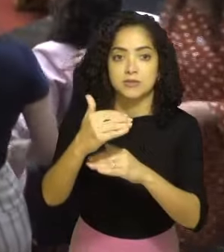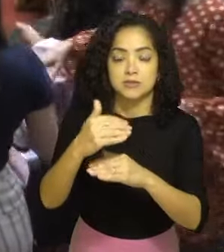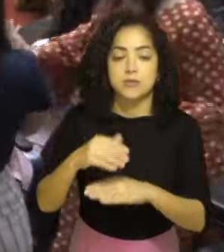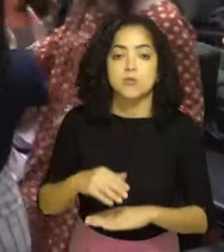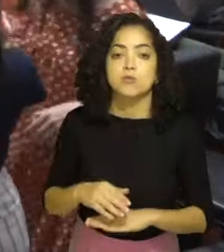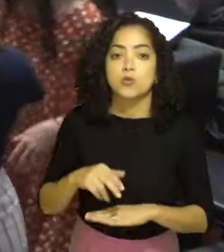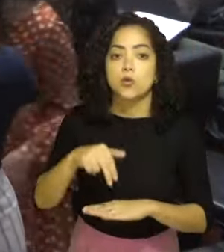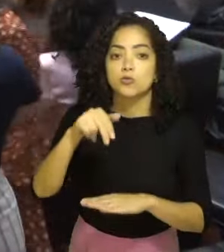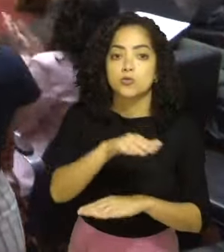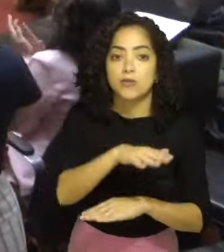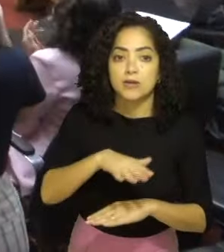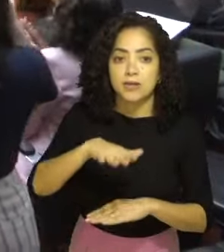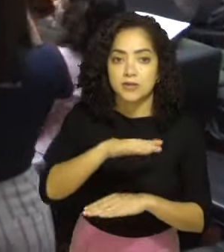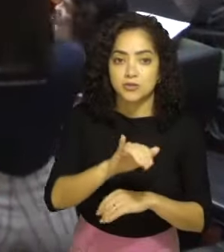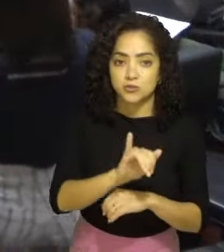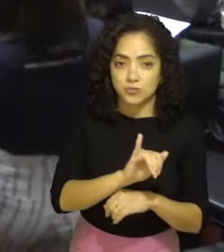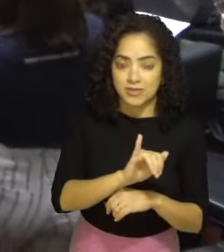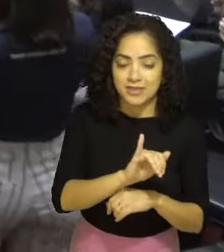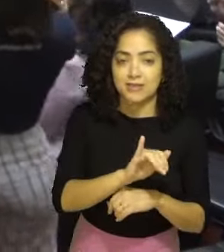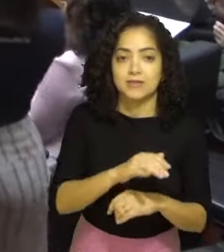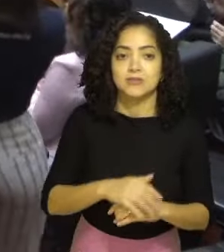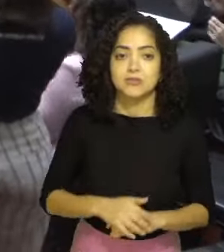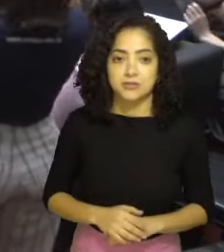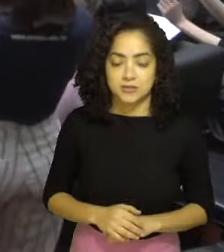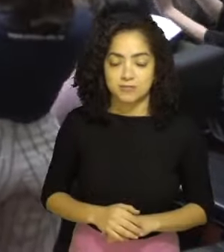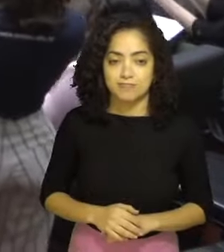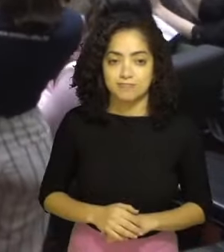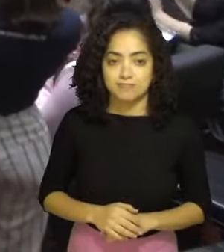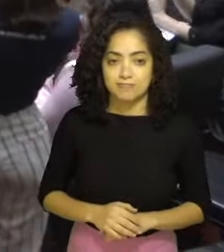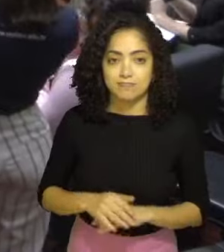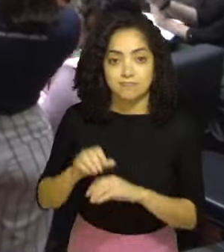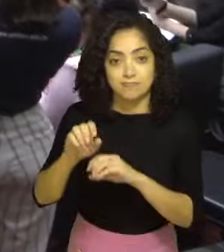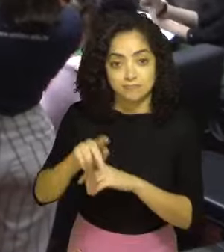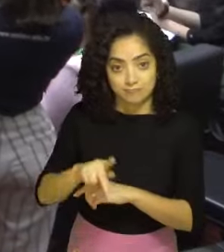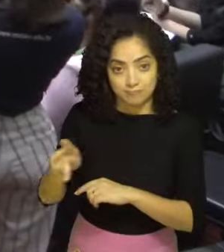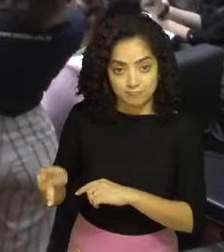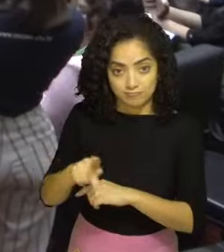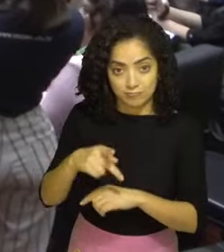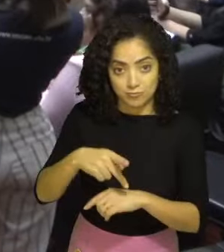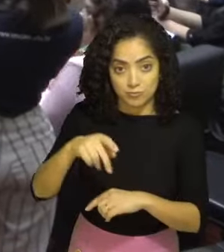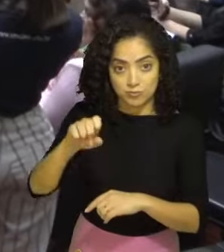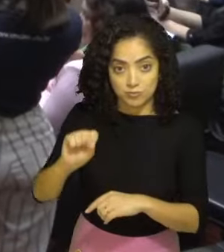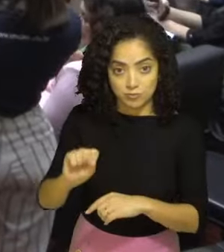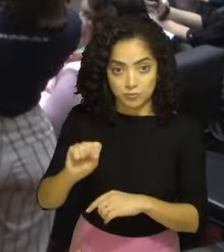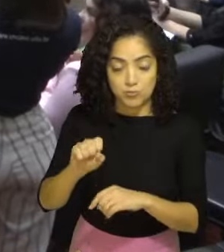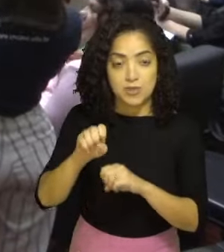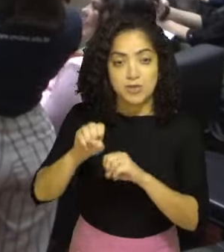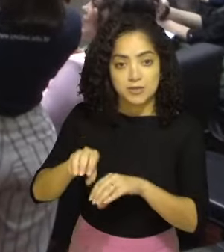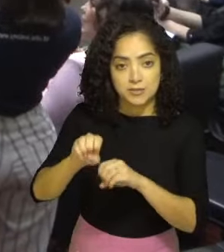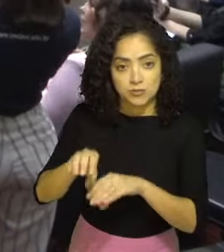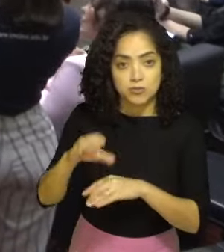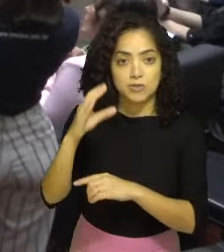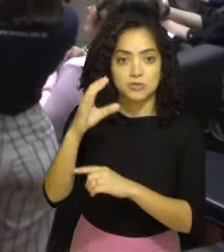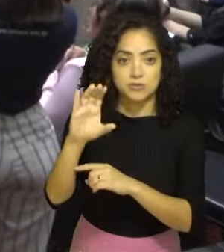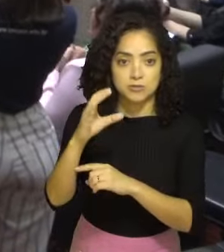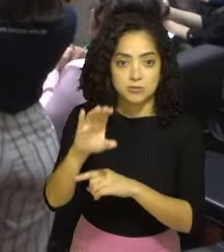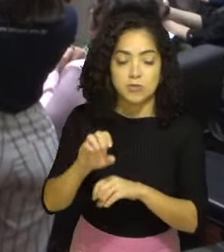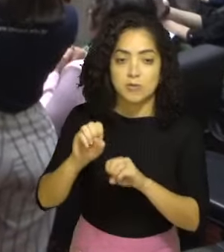Itajaí e docente permanente no Programa de Pós-Graduação em Educação em Ciências,